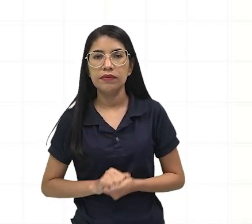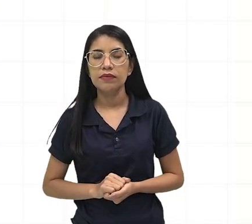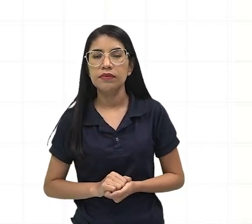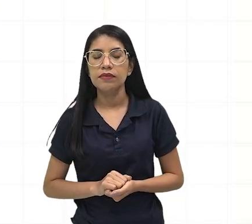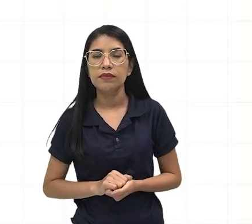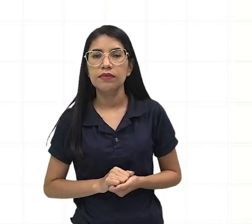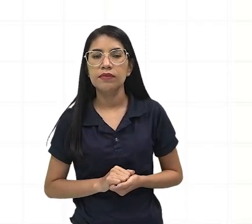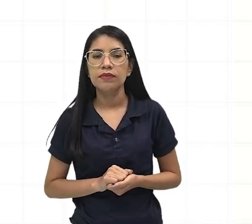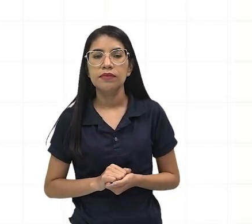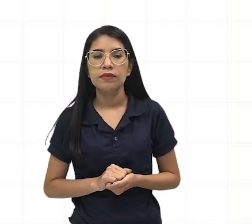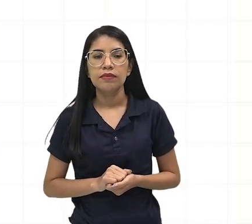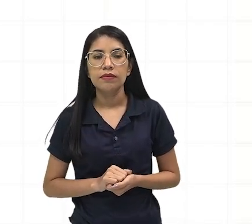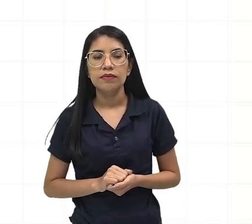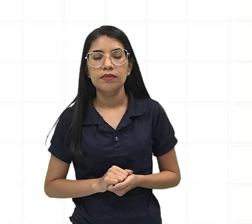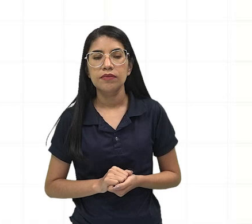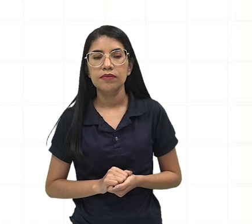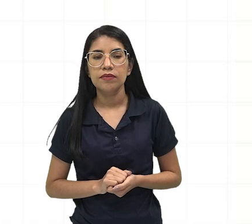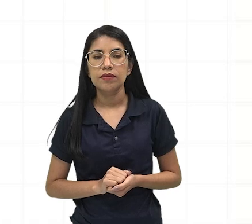Então,